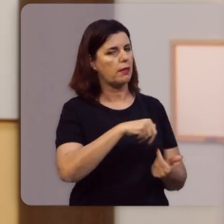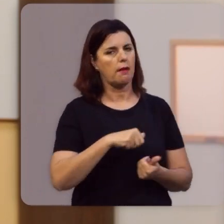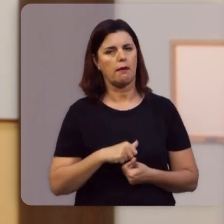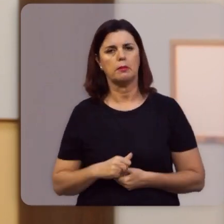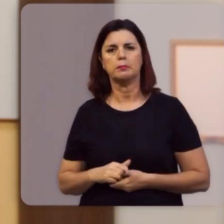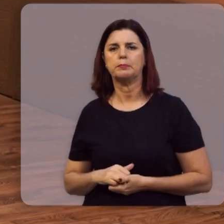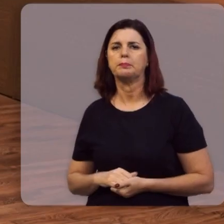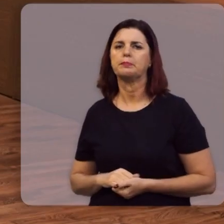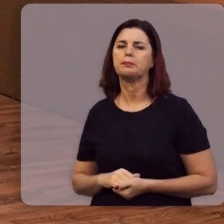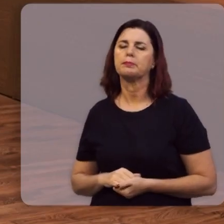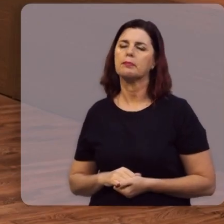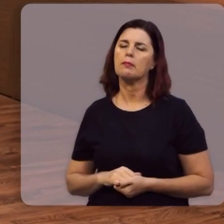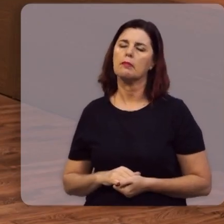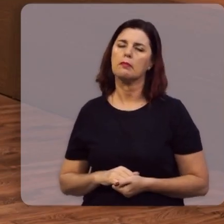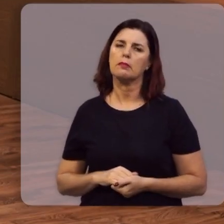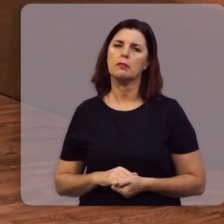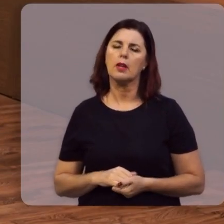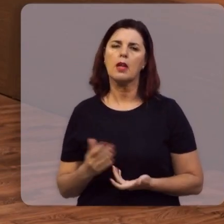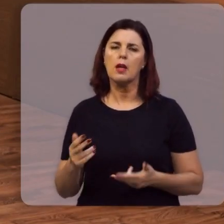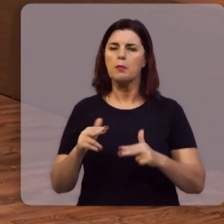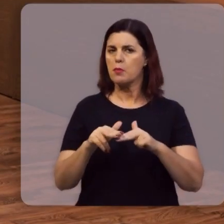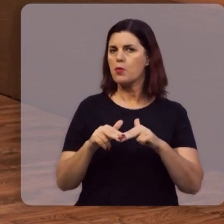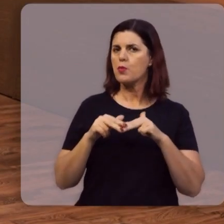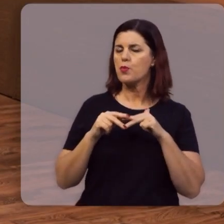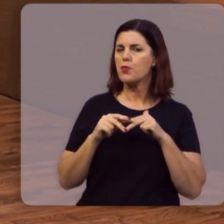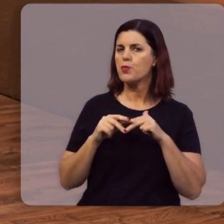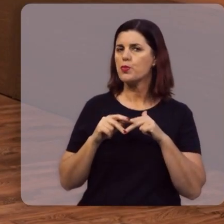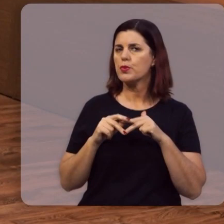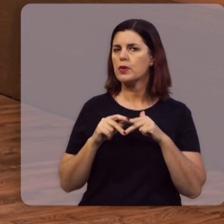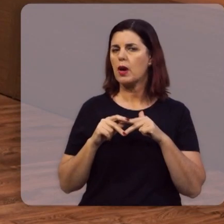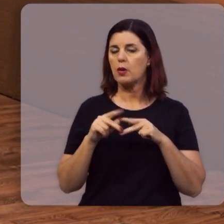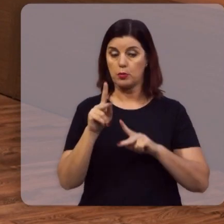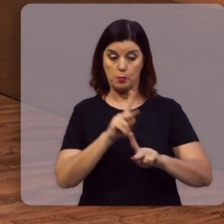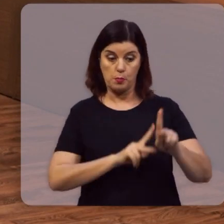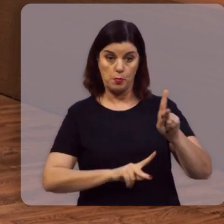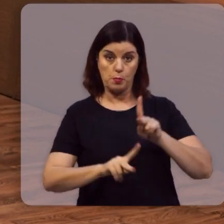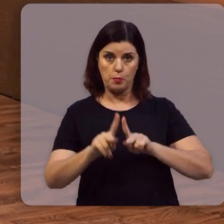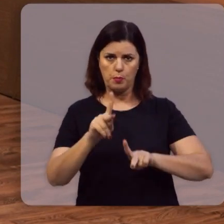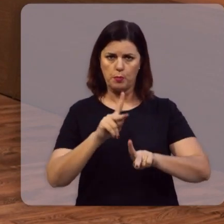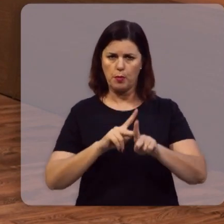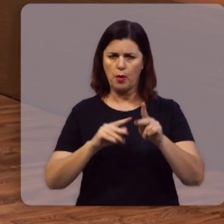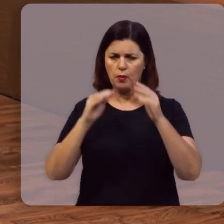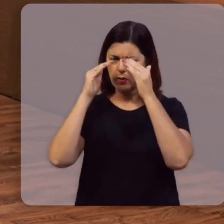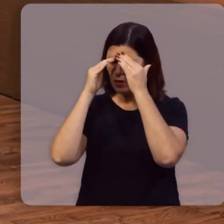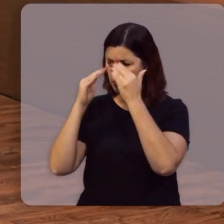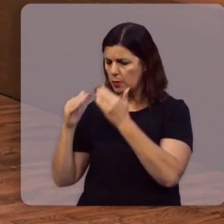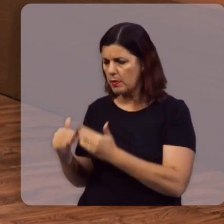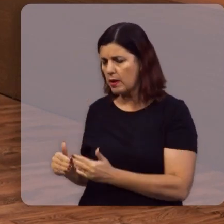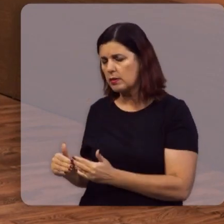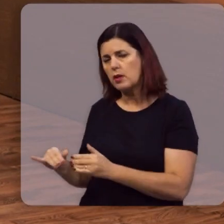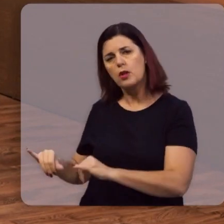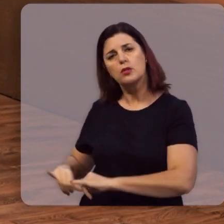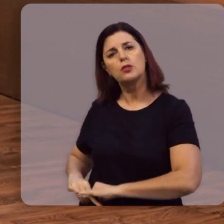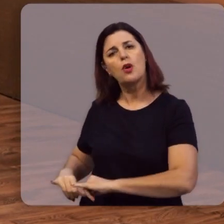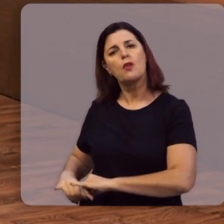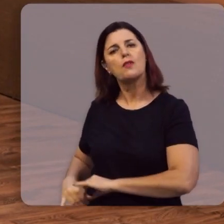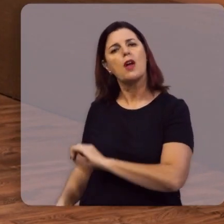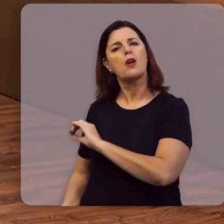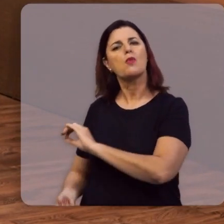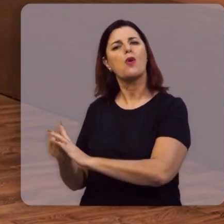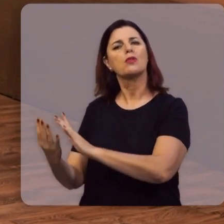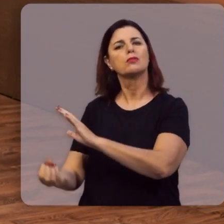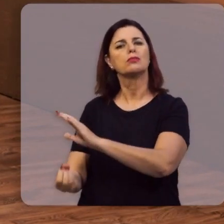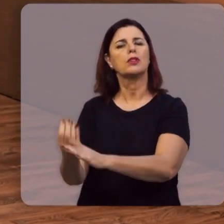terra. Isto em virtude de o povo se desobedecer, sofrer as sanções